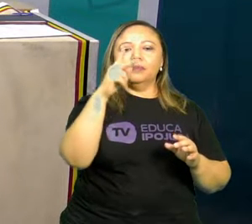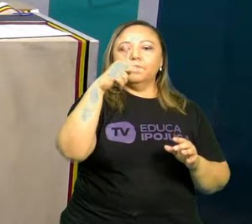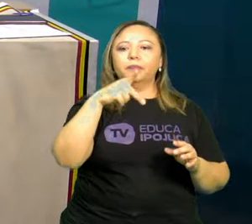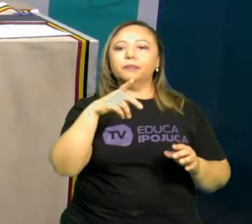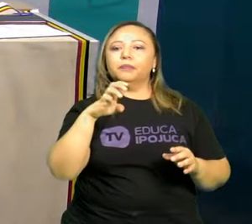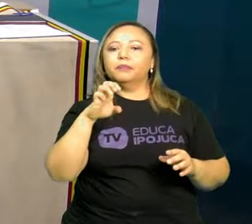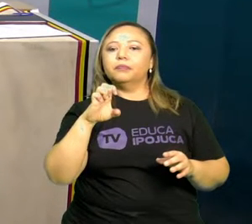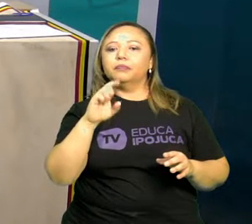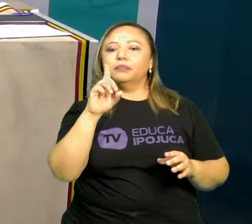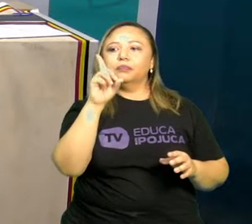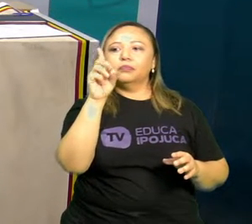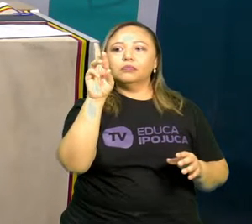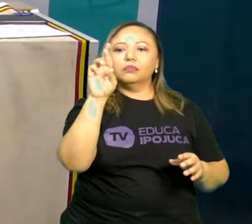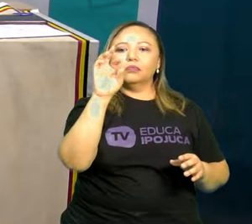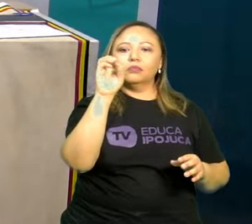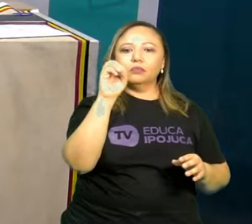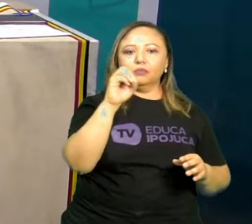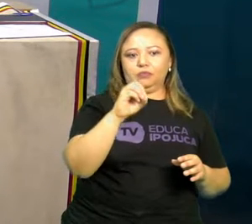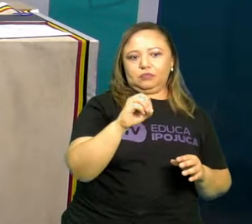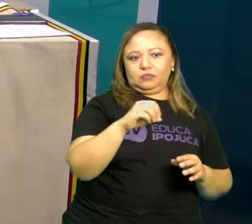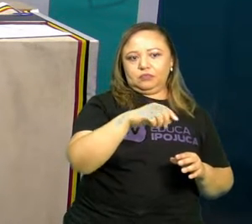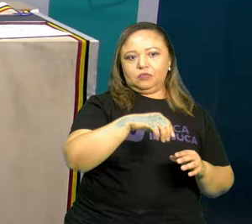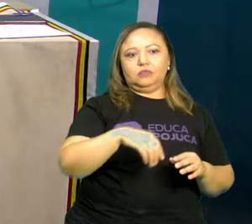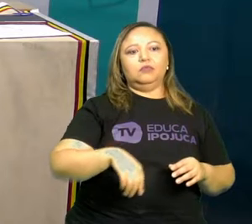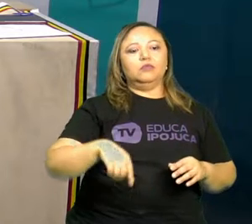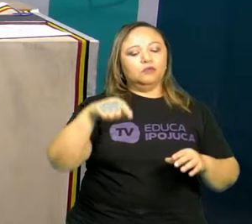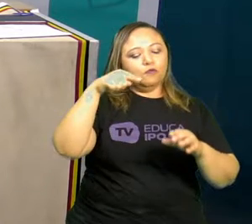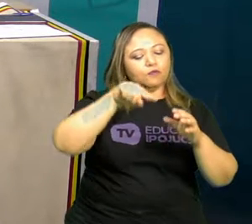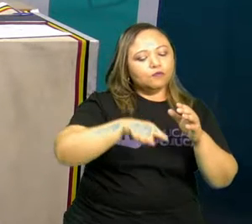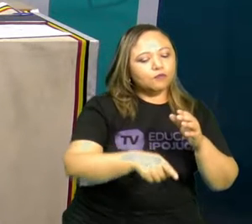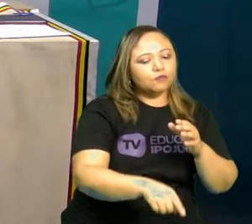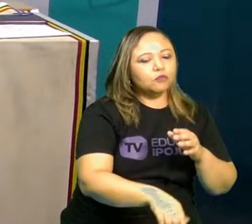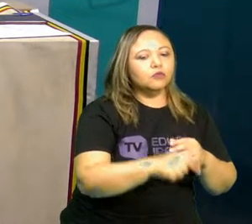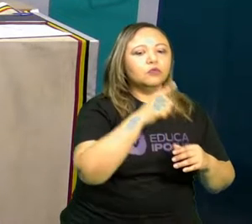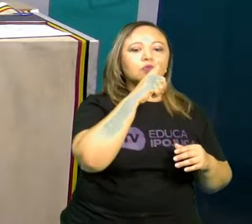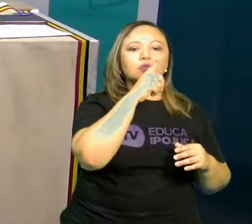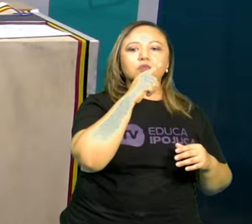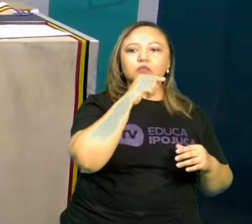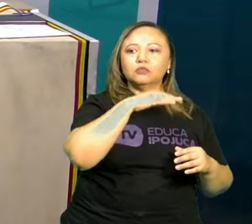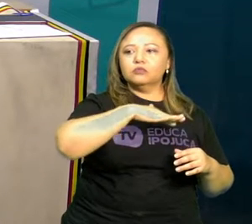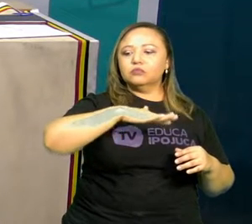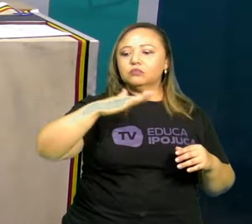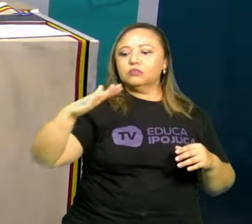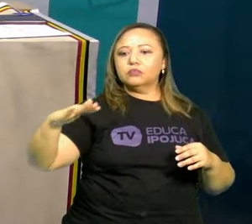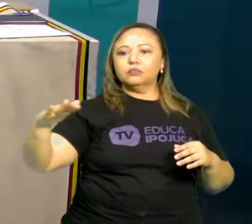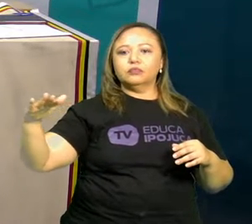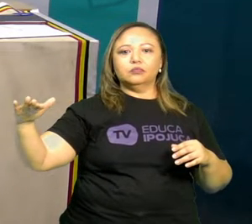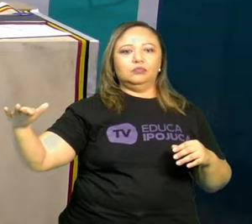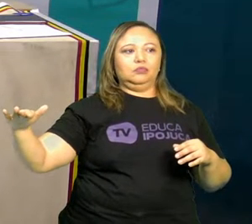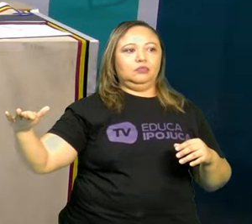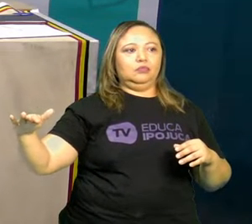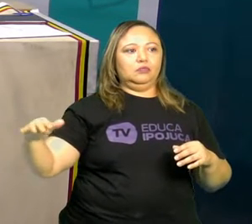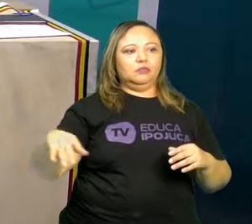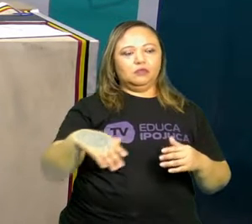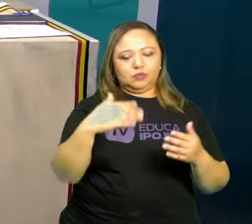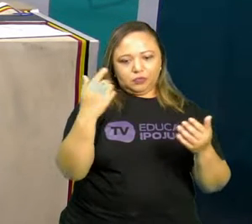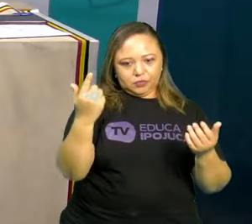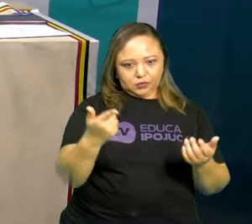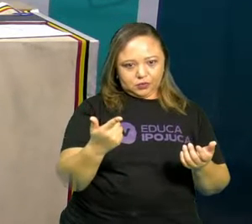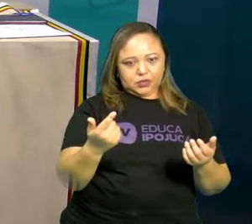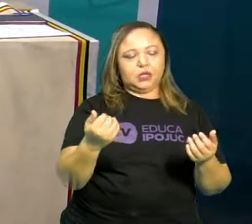Pedro do fundo do mar. E aí, quem aprendeu? Prestou atenção? Vamos para a nossa